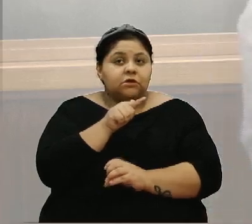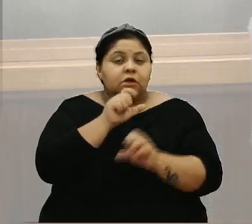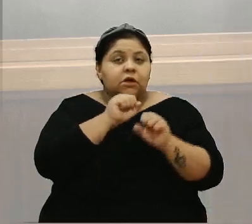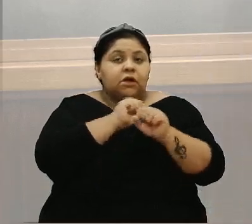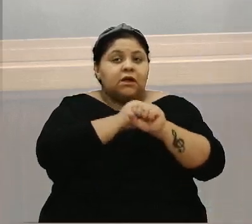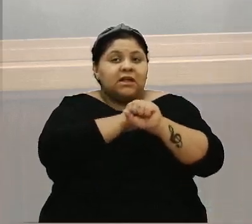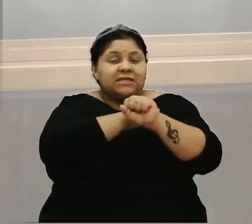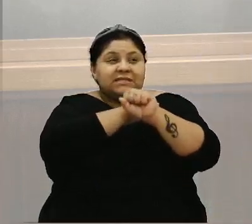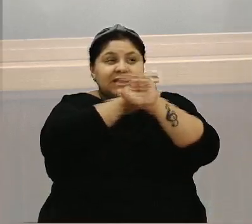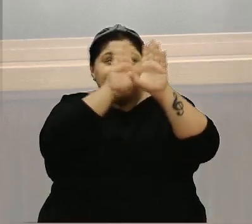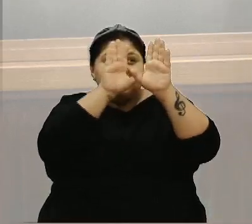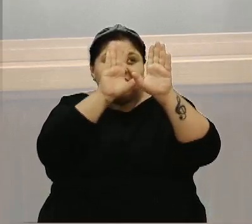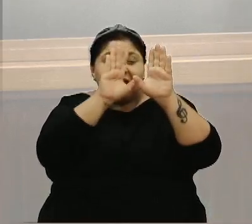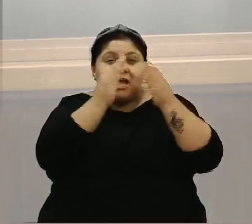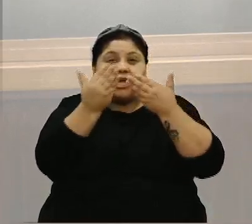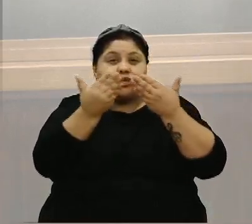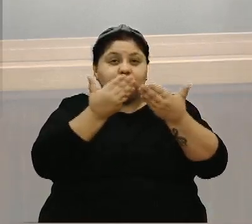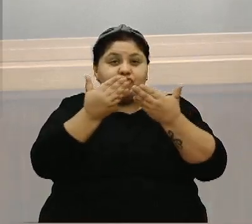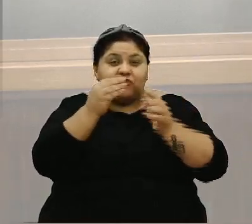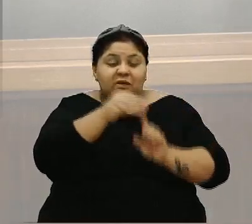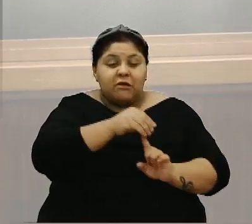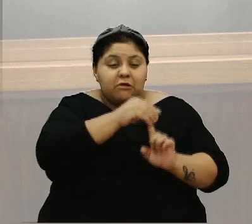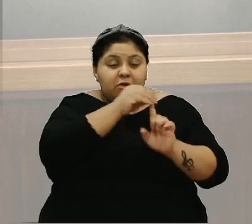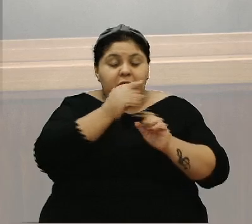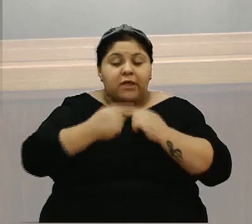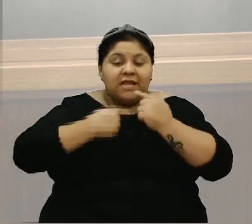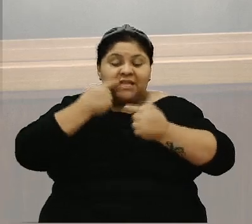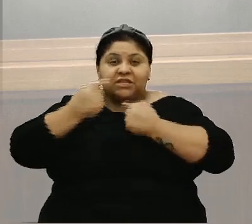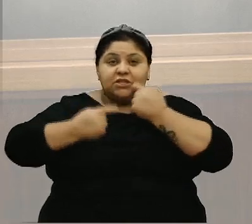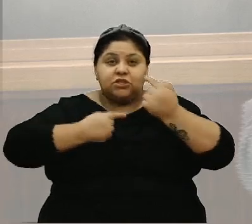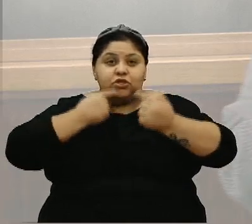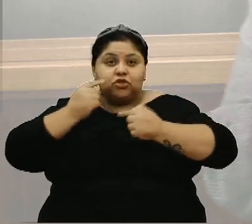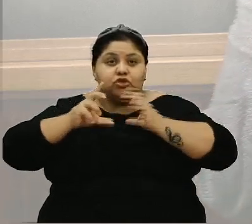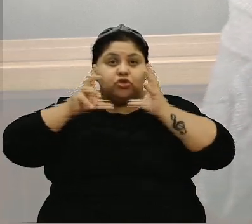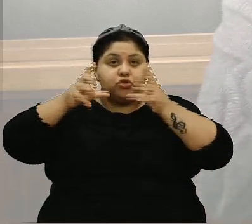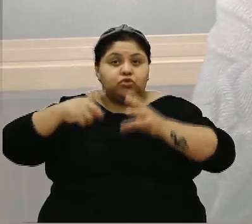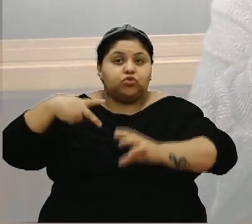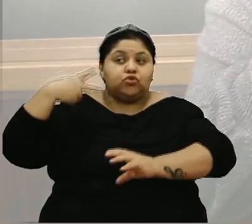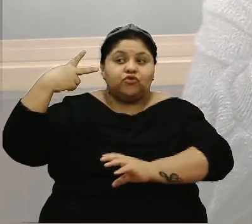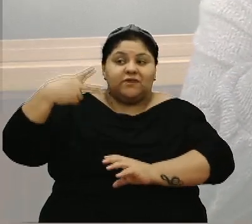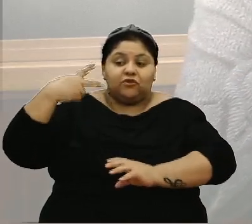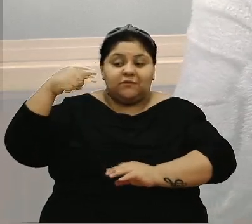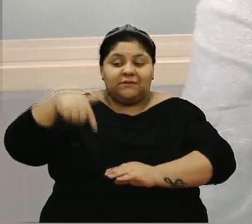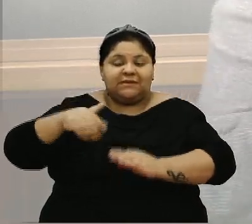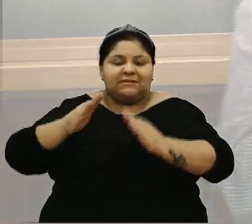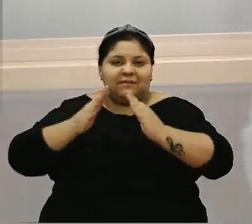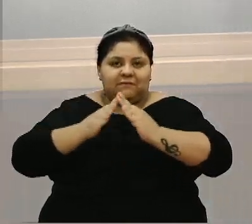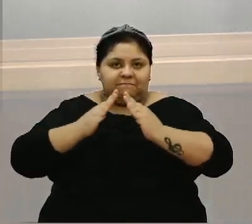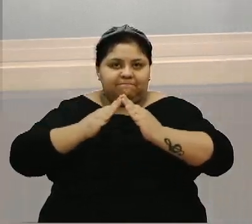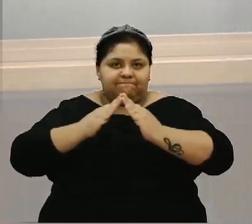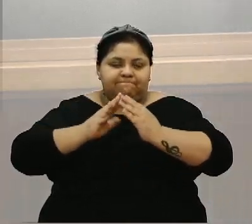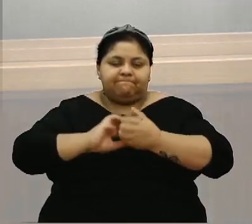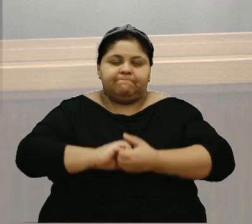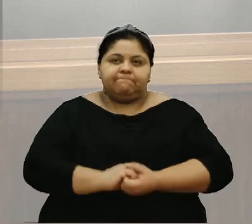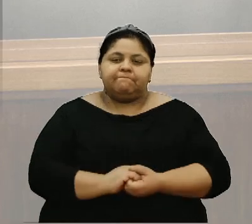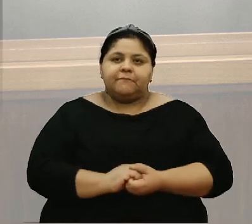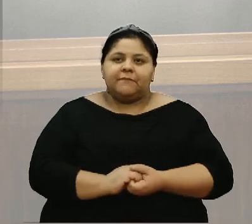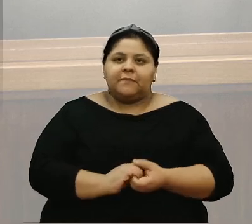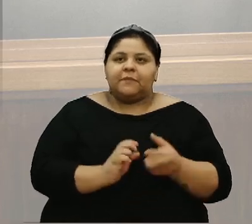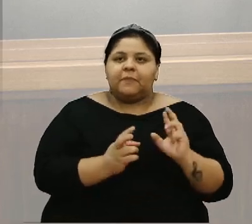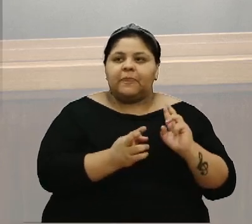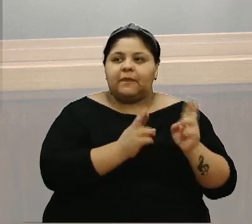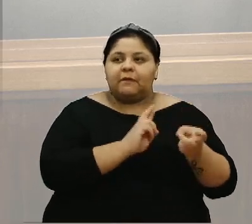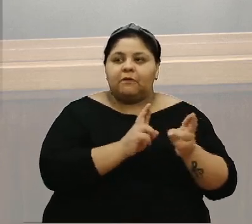uma das principais reclamações de todos os vereadores desta casa, que é em relação